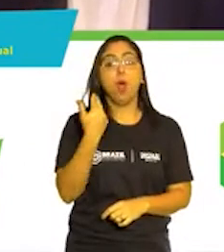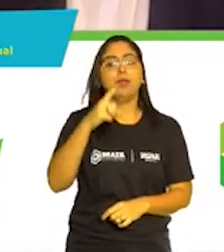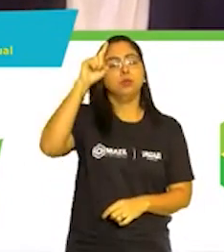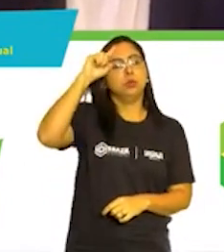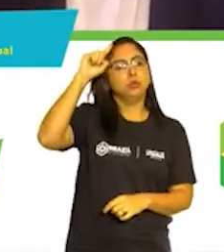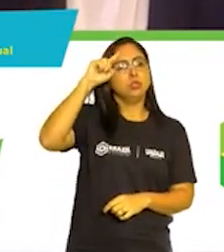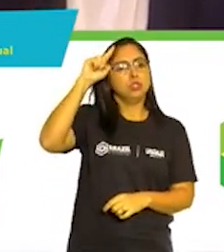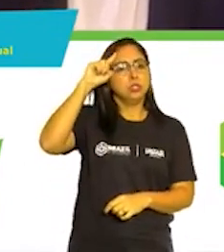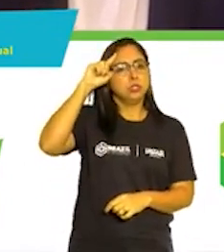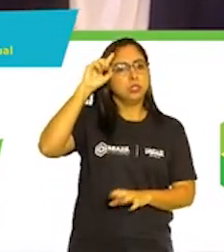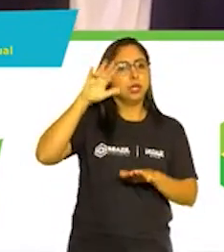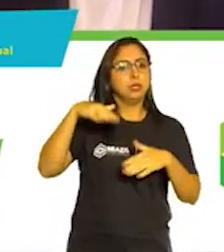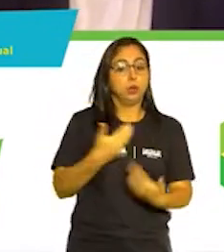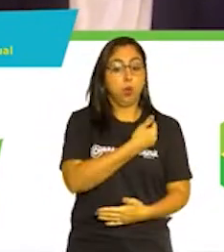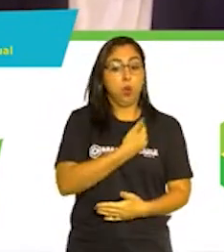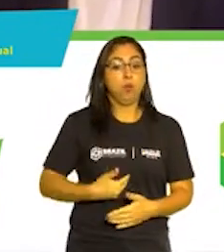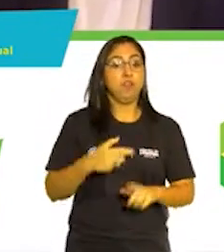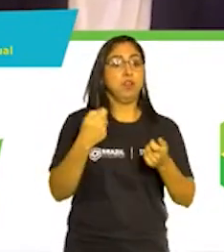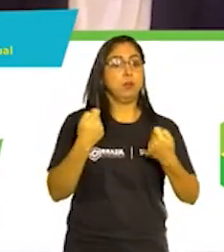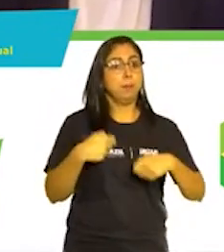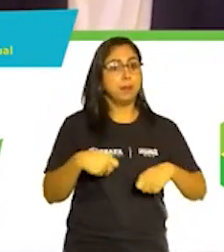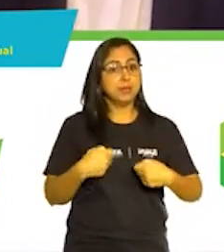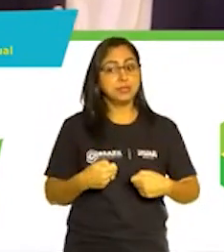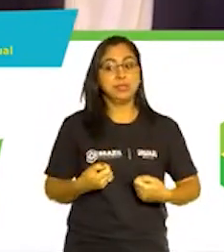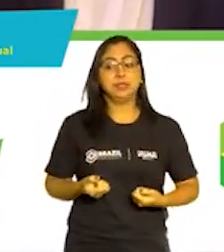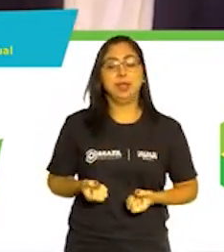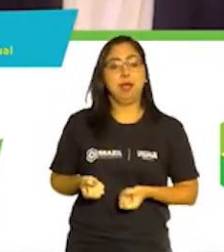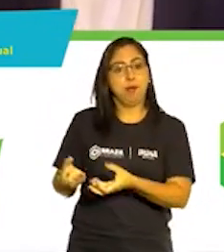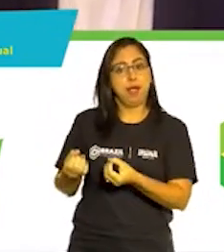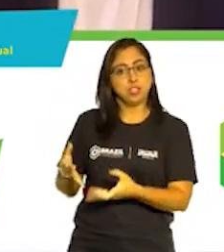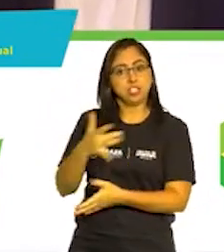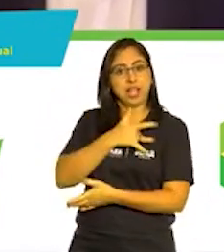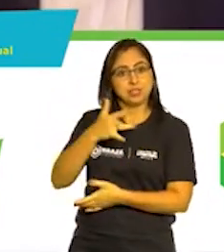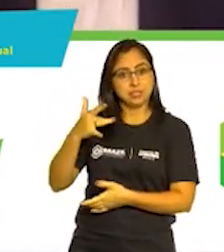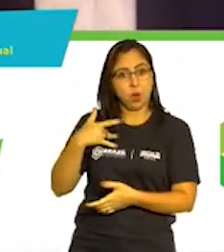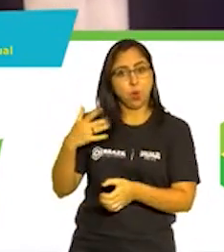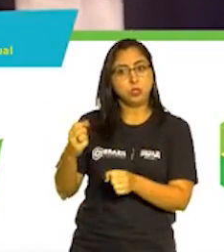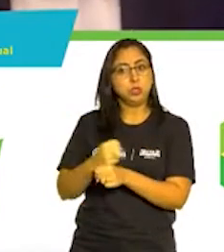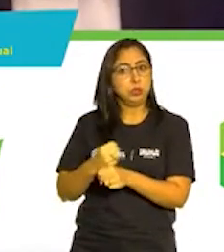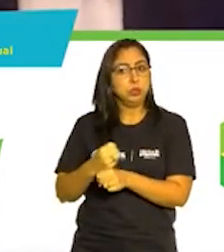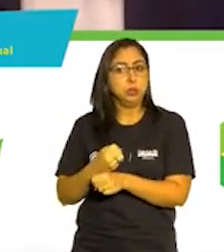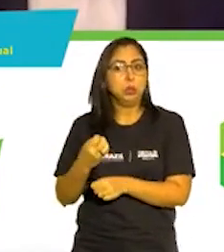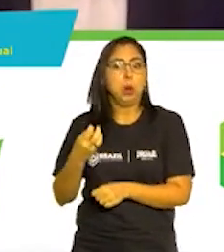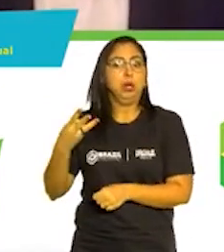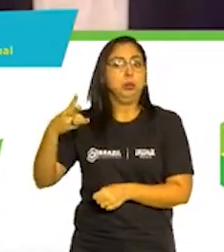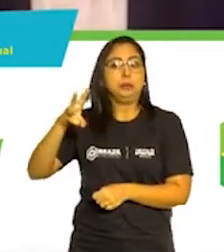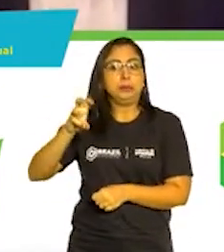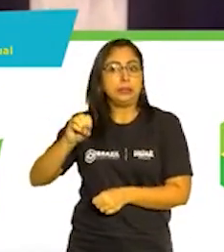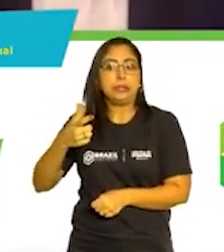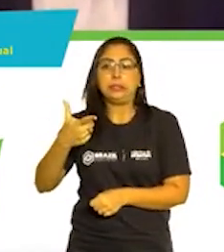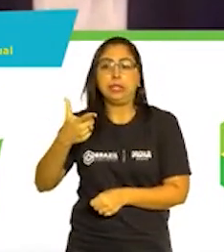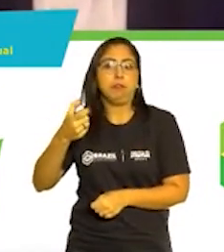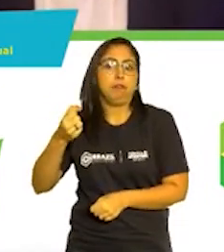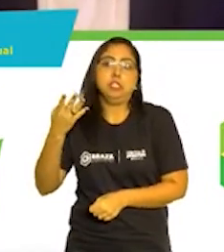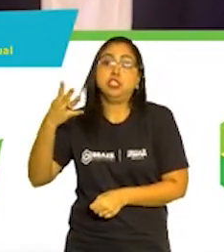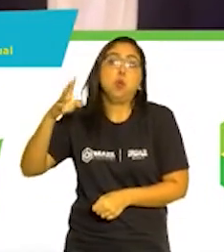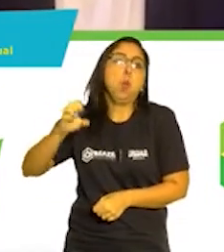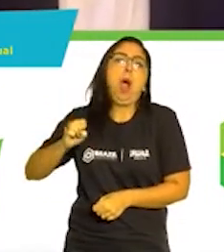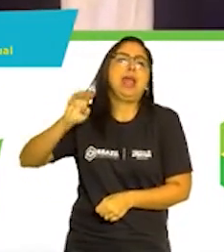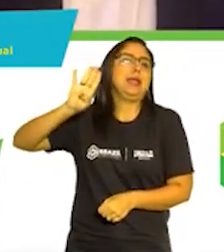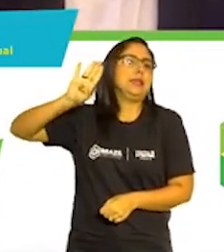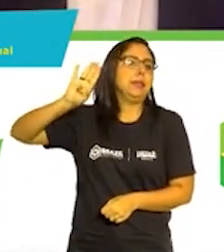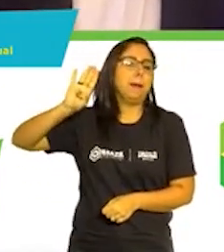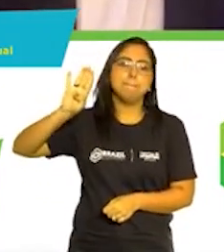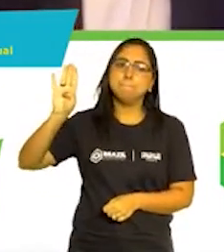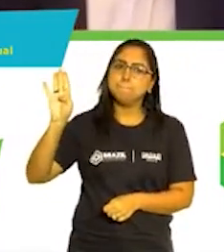se o governo precisar aumentar o gasto com saúde esse ano em 10, 20, 30, 40 bilhões, ele pode fazer isso. Ele pode